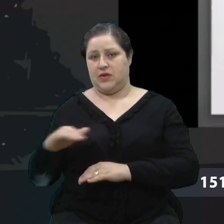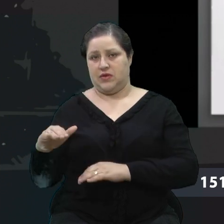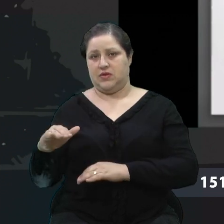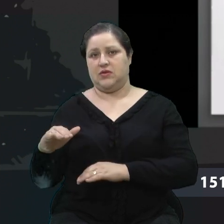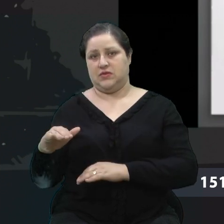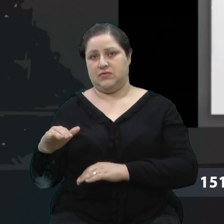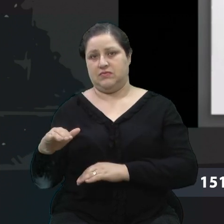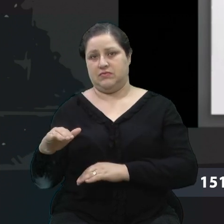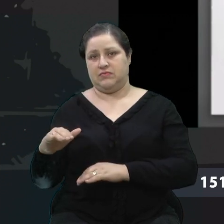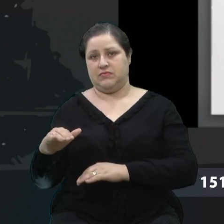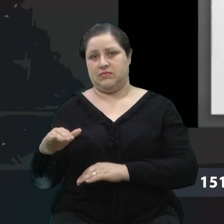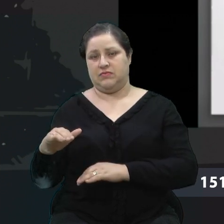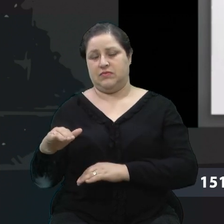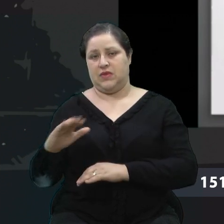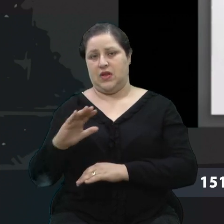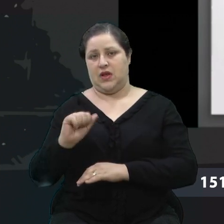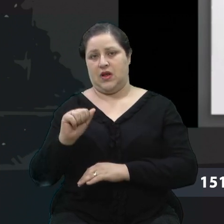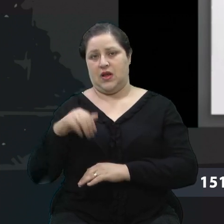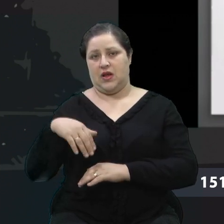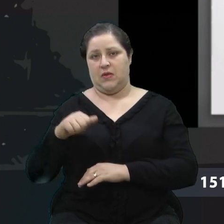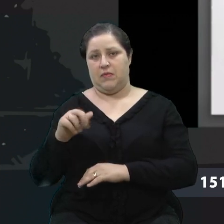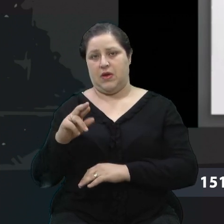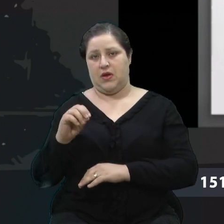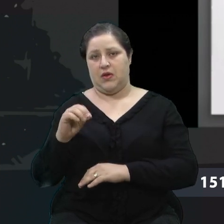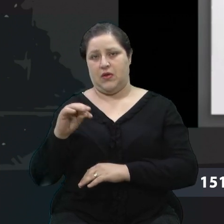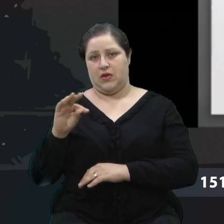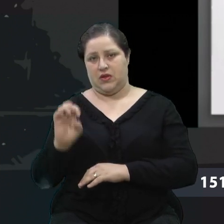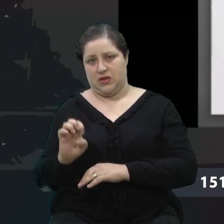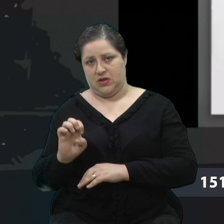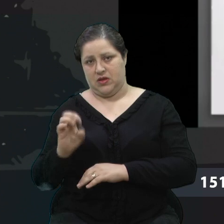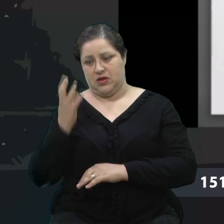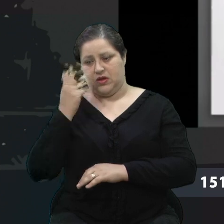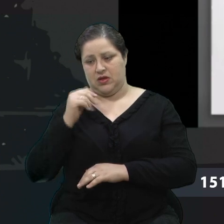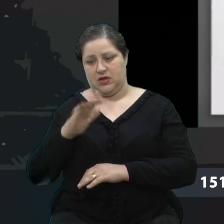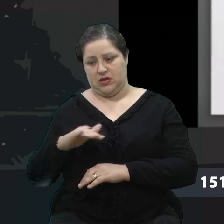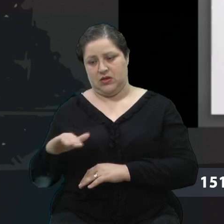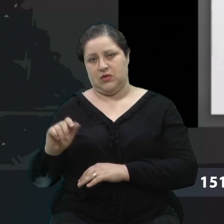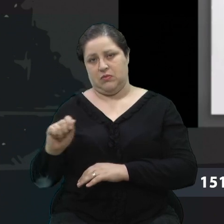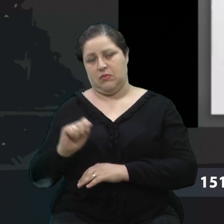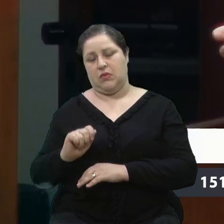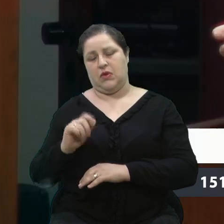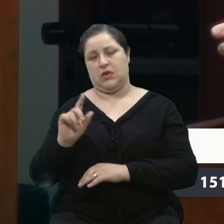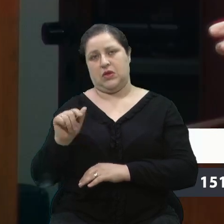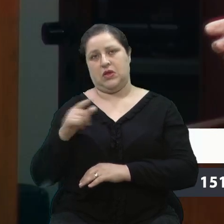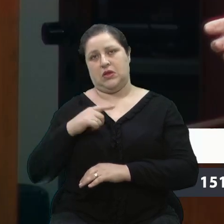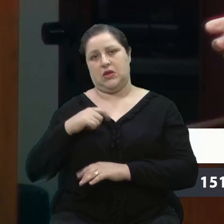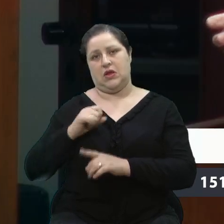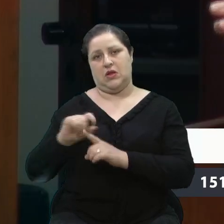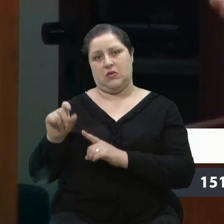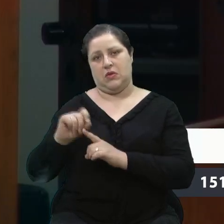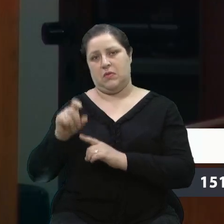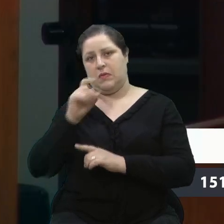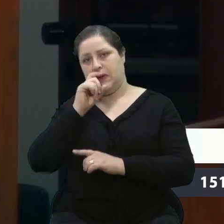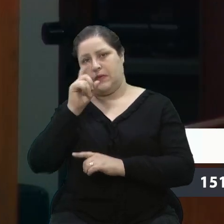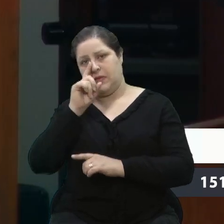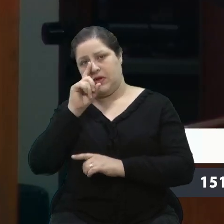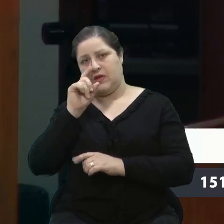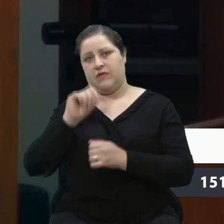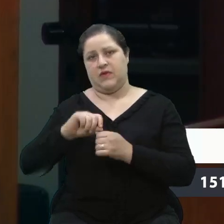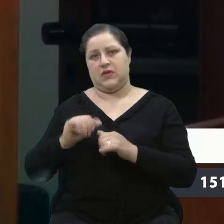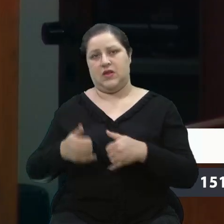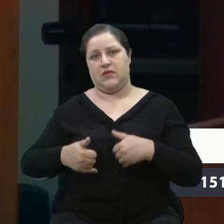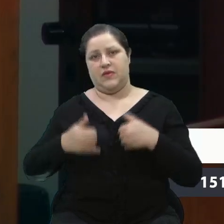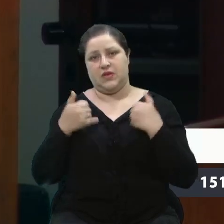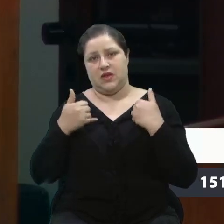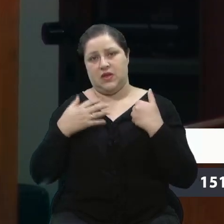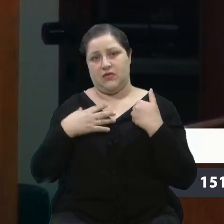voltado especificamente para as crianças. Ele pode ser locado pelos pais para realizar o aniversário da